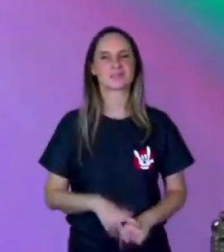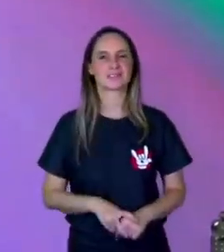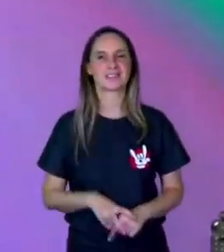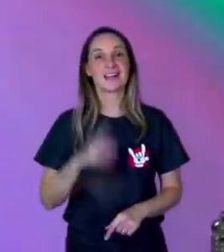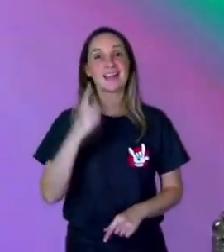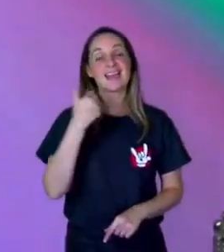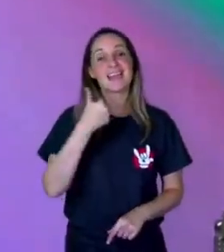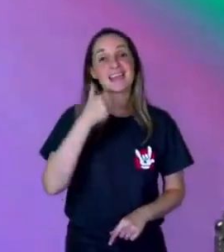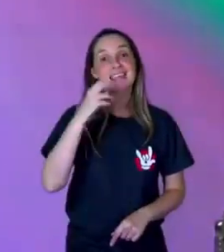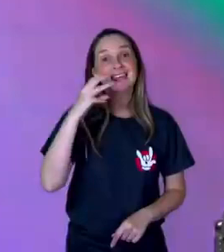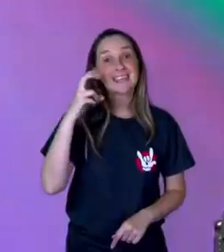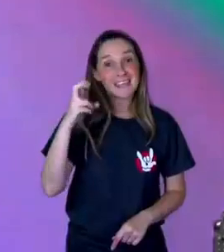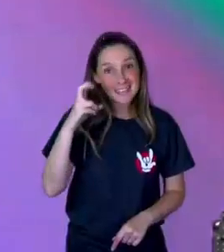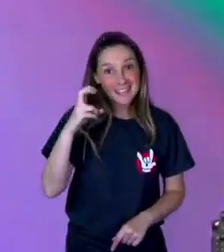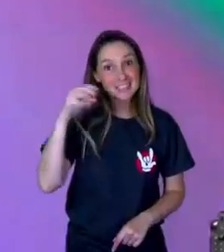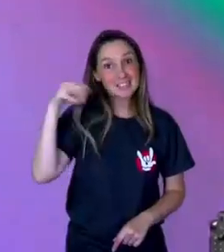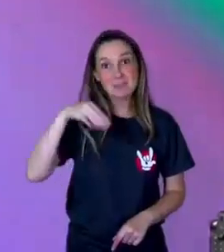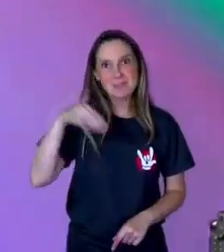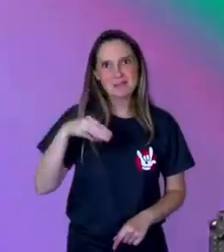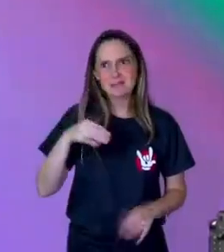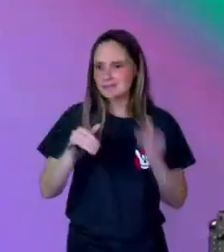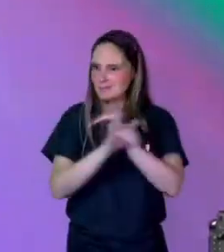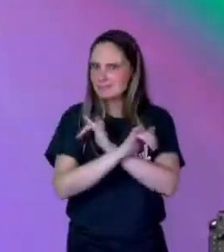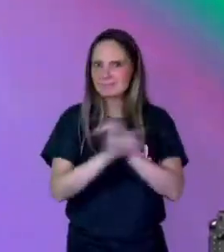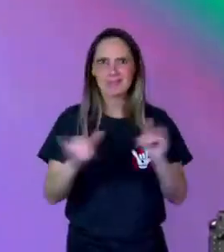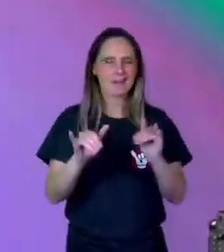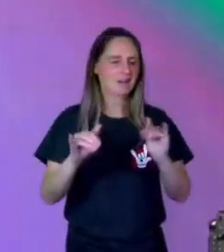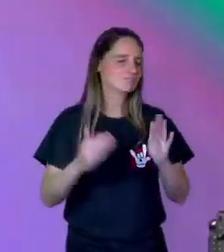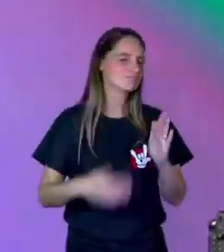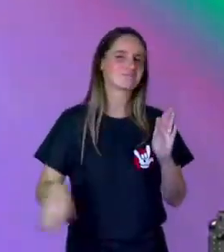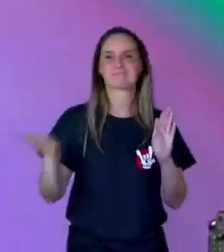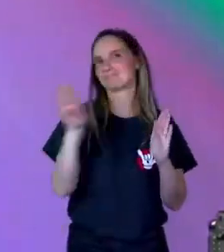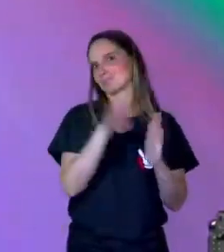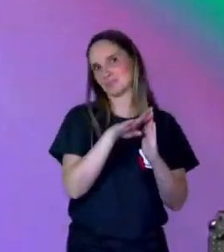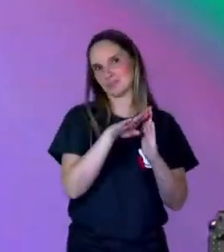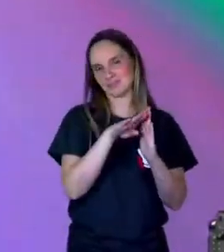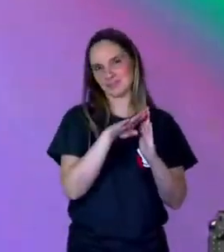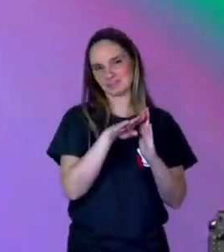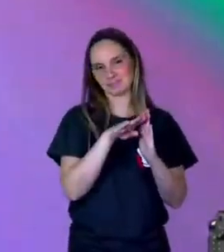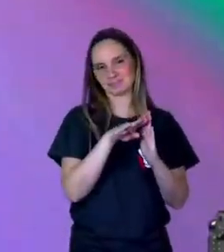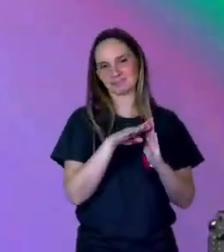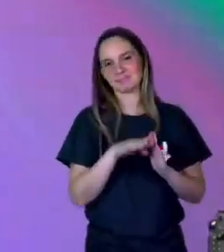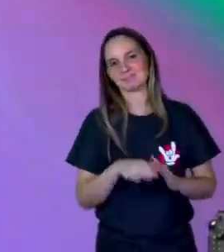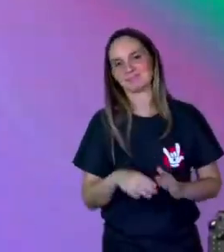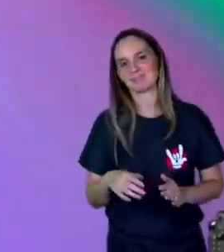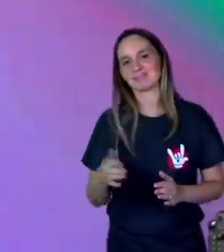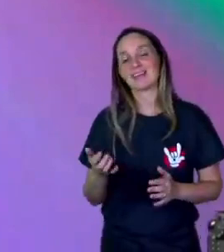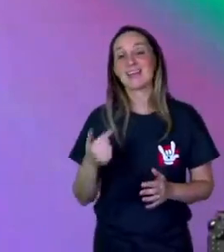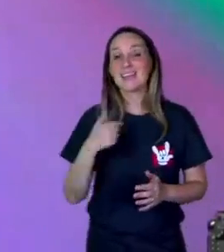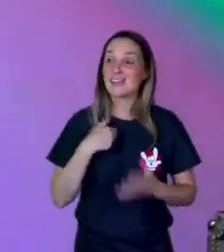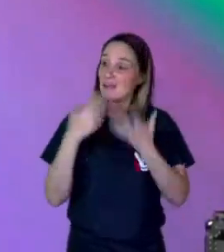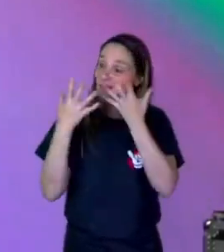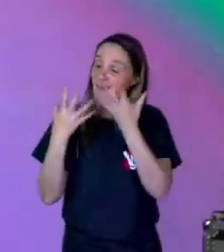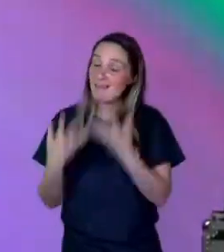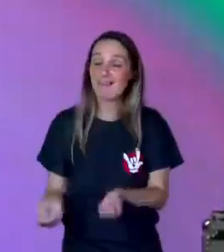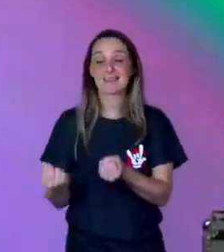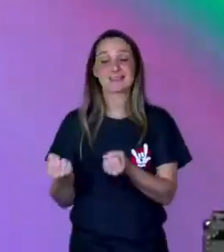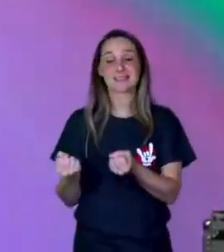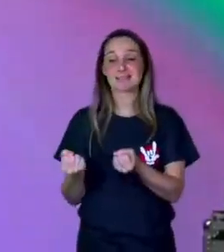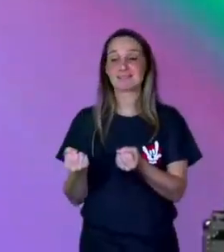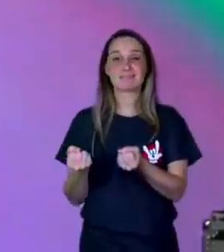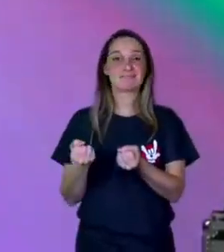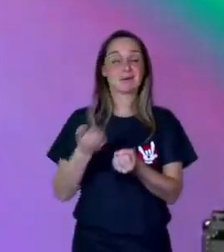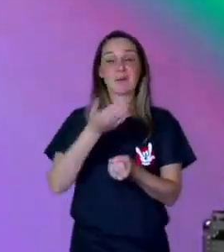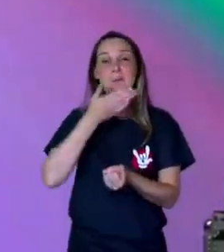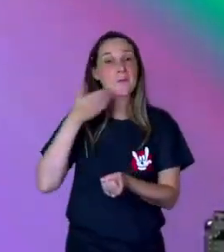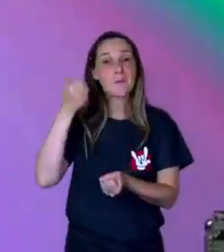Porque eles já deram tantas voltas nisso. Eles me entregaram de bandeja o melhor que eles